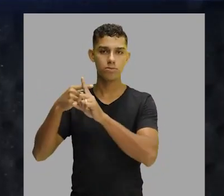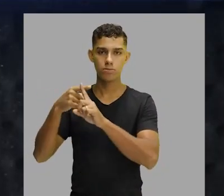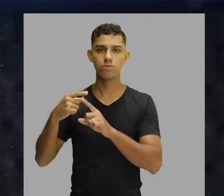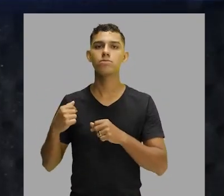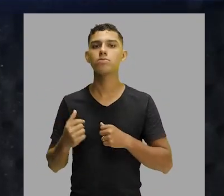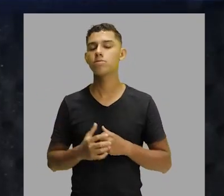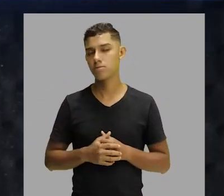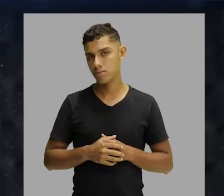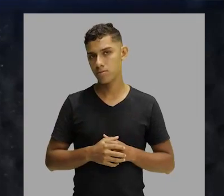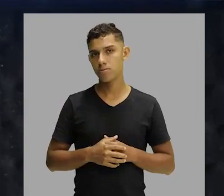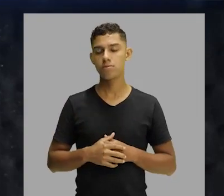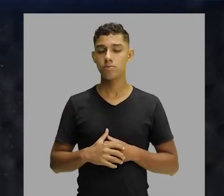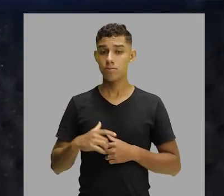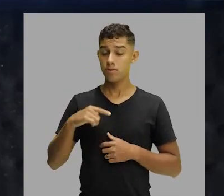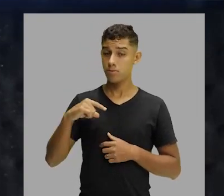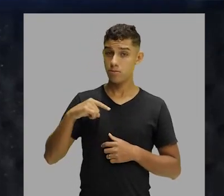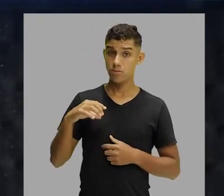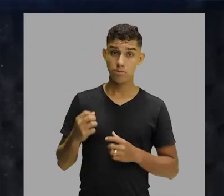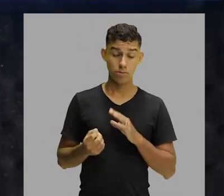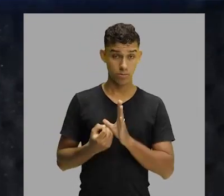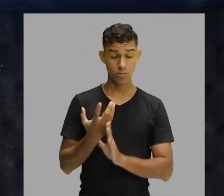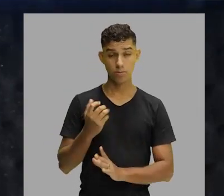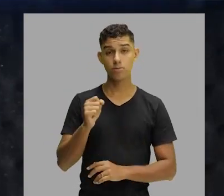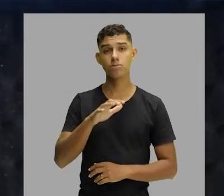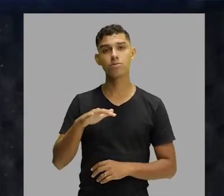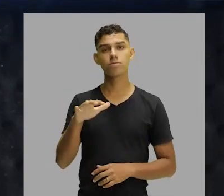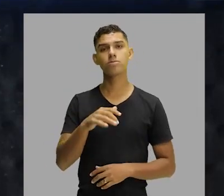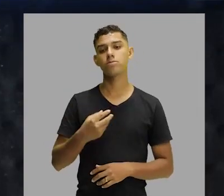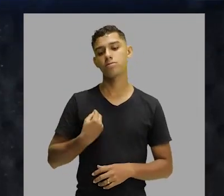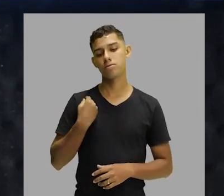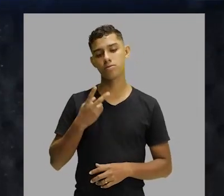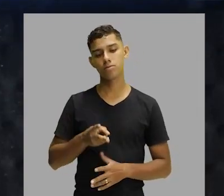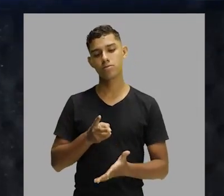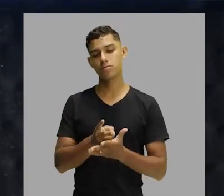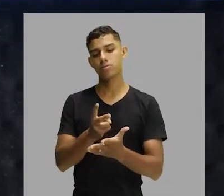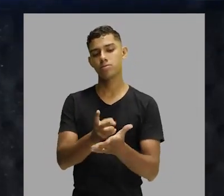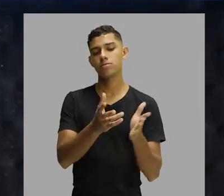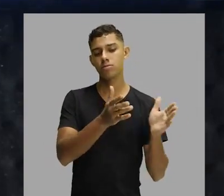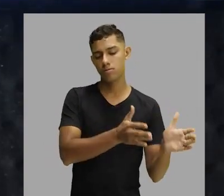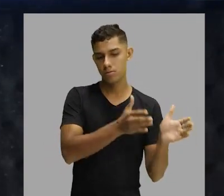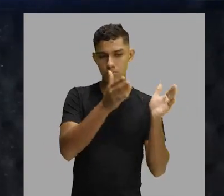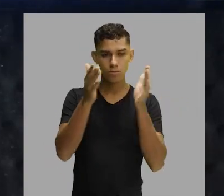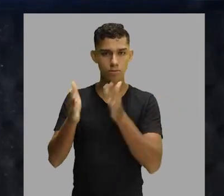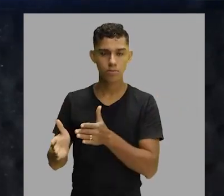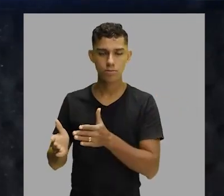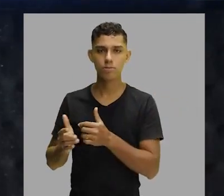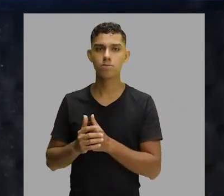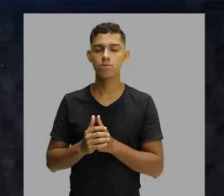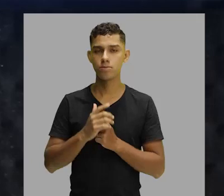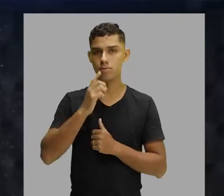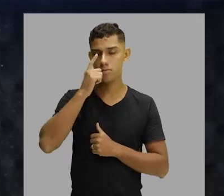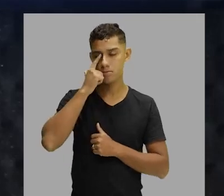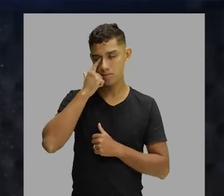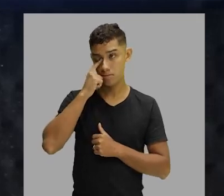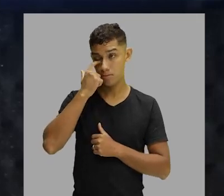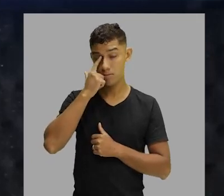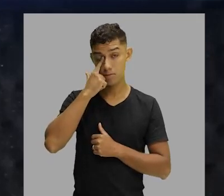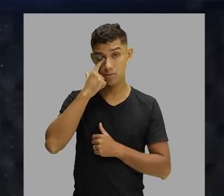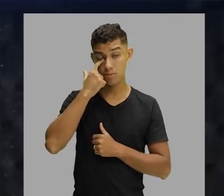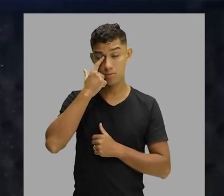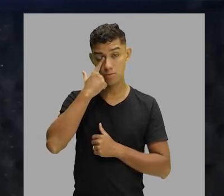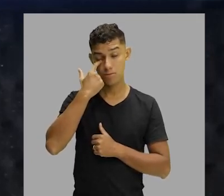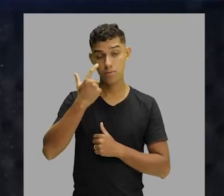elétron, ok? Geram essa resistência à passagem do elétron da camada de condução para a camada de valência,